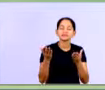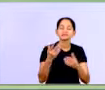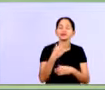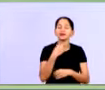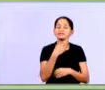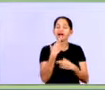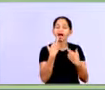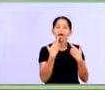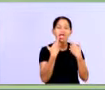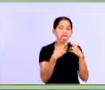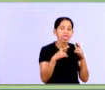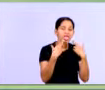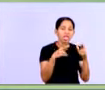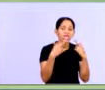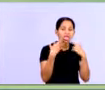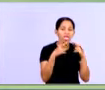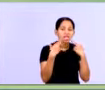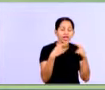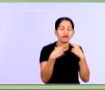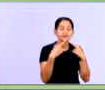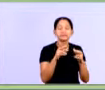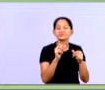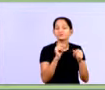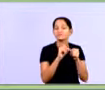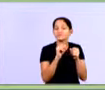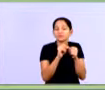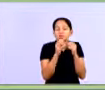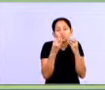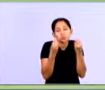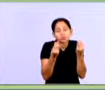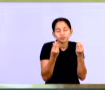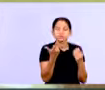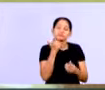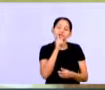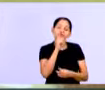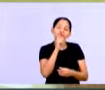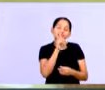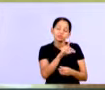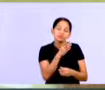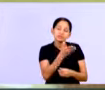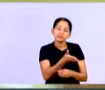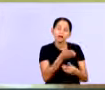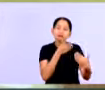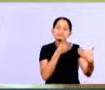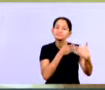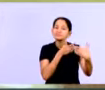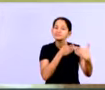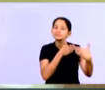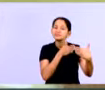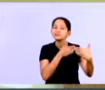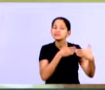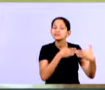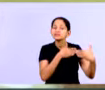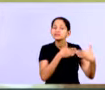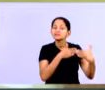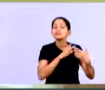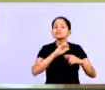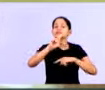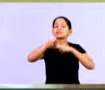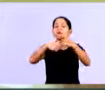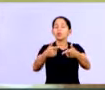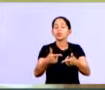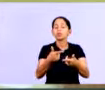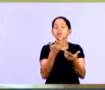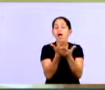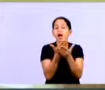da instabilidade do sinal. Nós vamos fazer o possível para melhorar o sinal por aqui e mantenham-se ligados. A próxima aula de mercado de